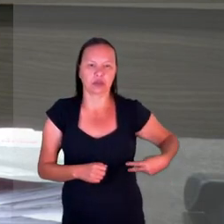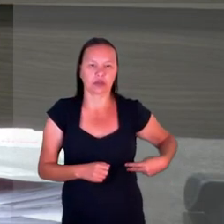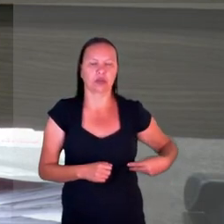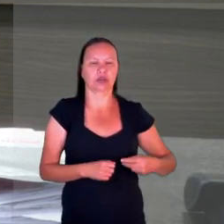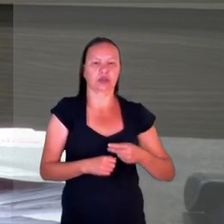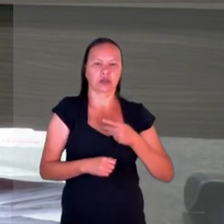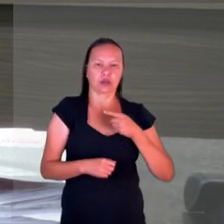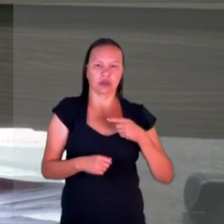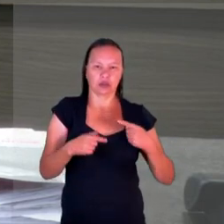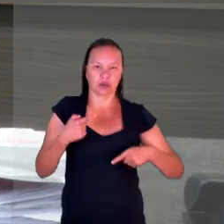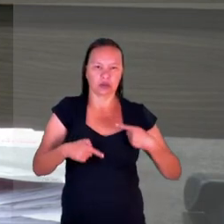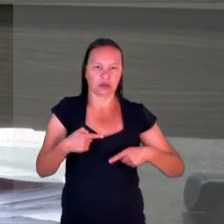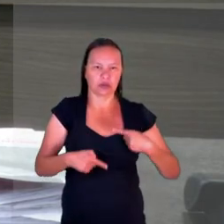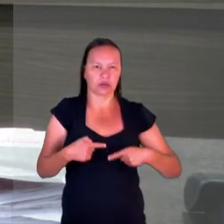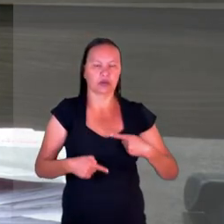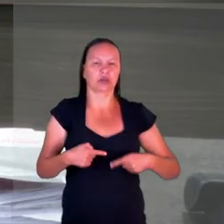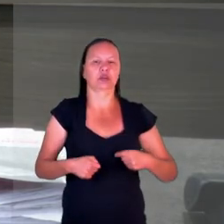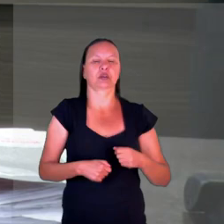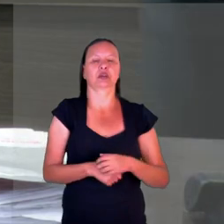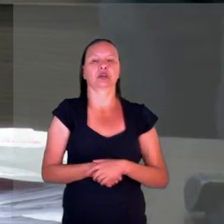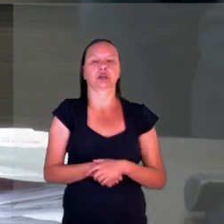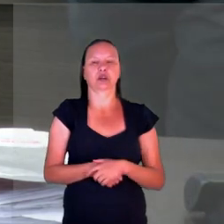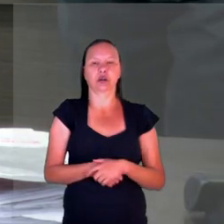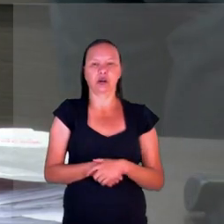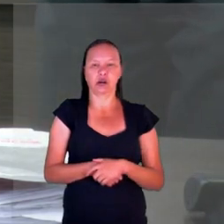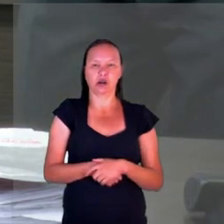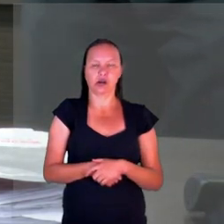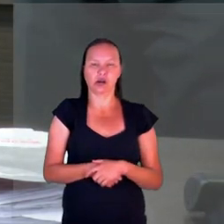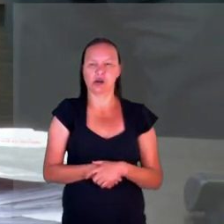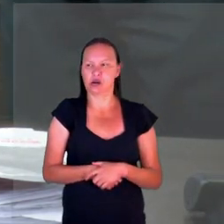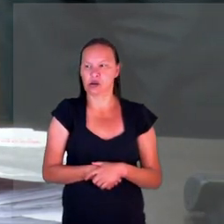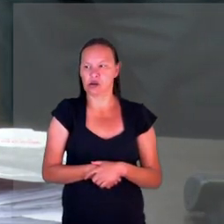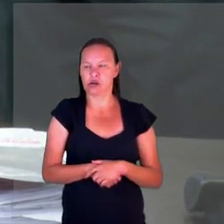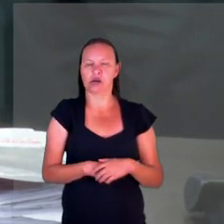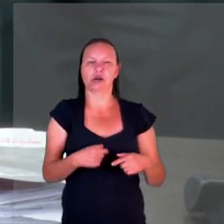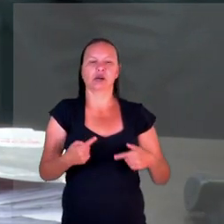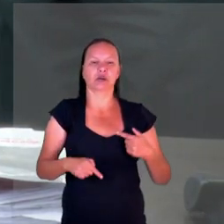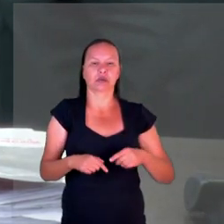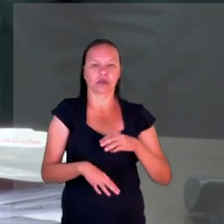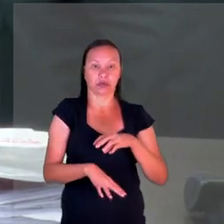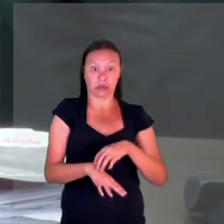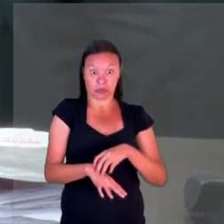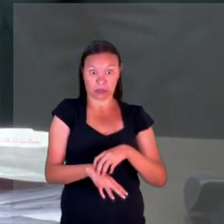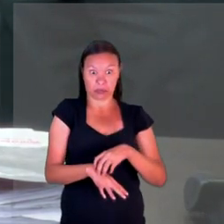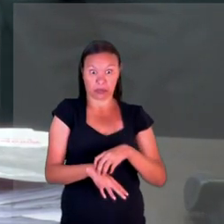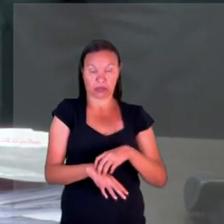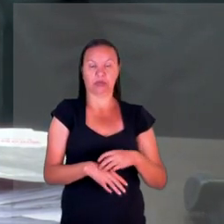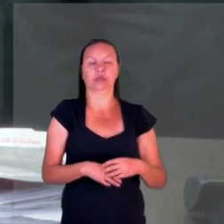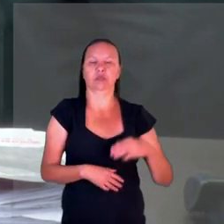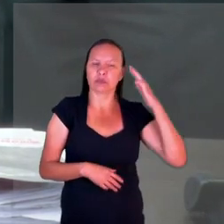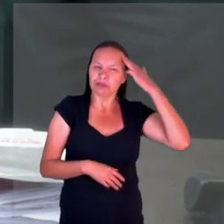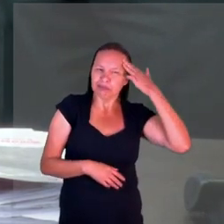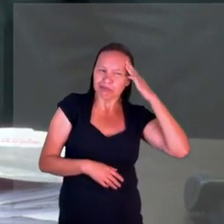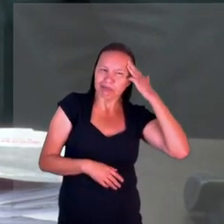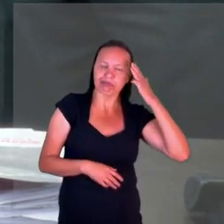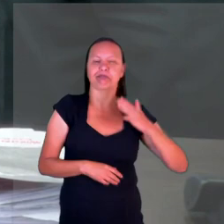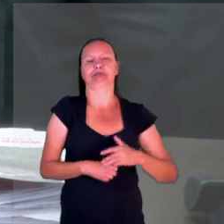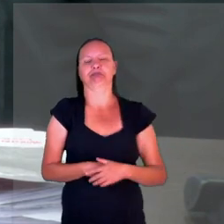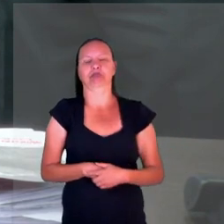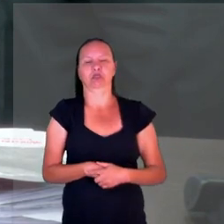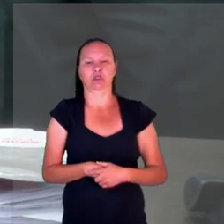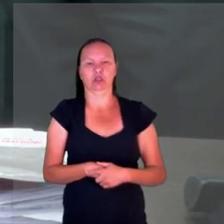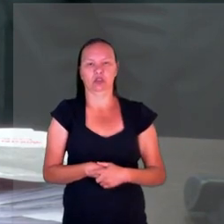uma um ponto desse dessa dessas questões que que me parece Central nós chegamos a um entendimento de que